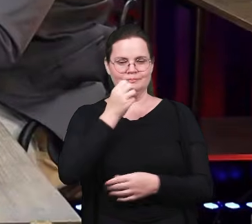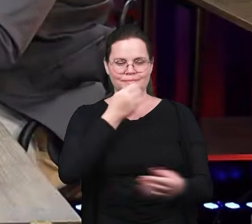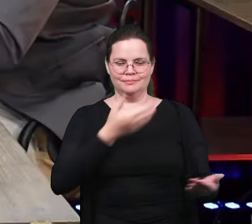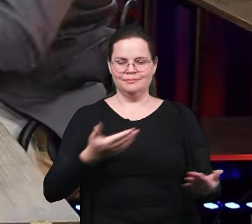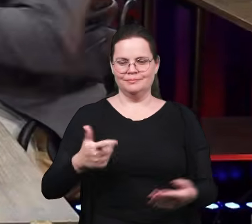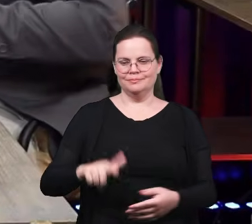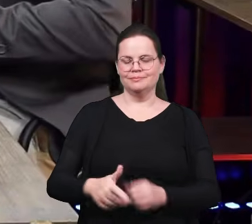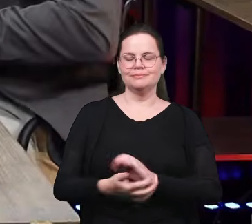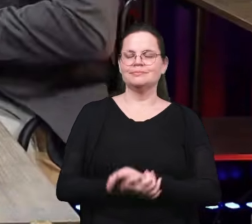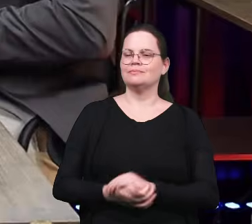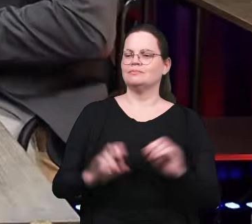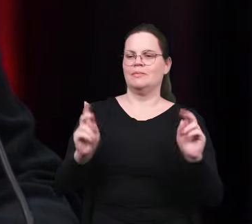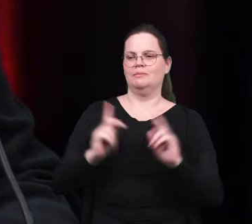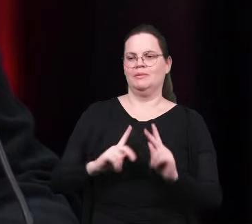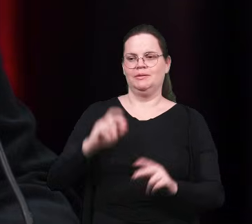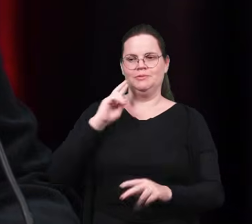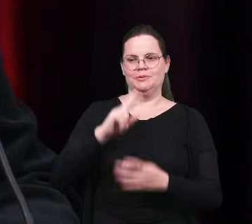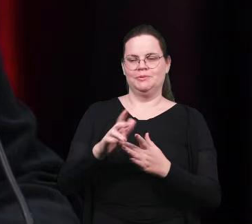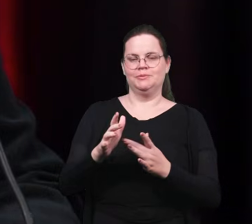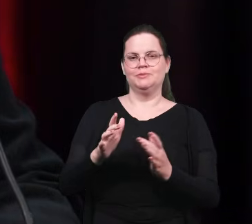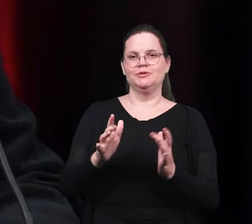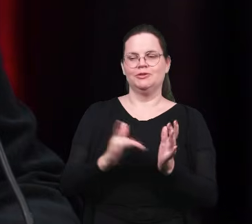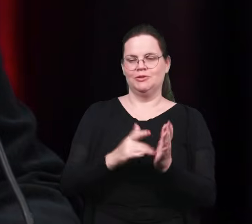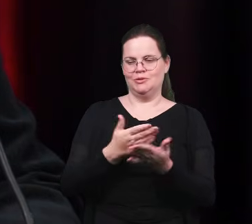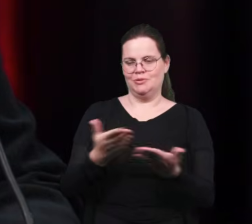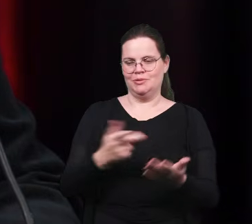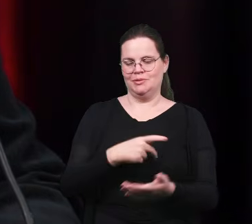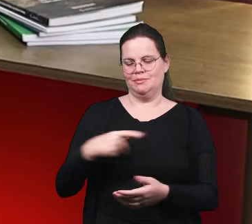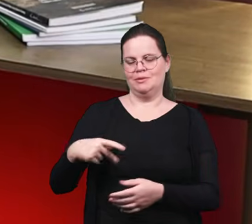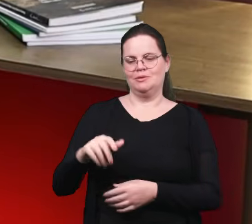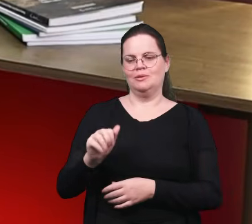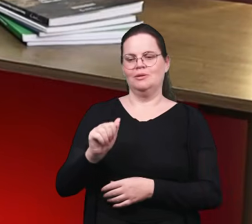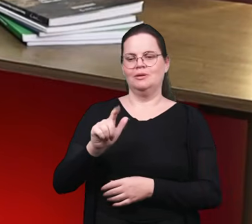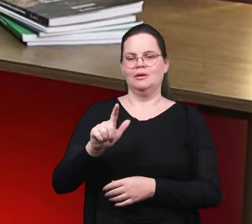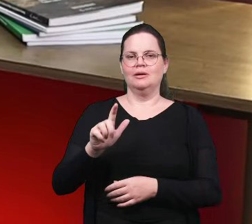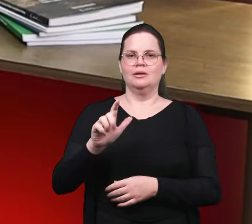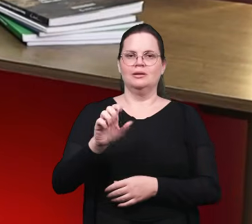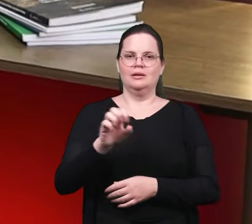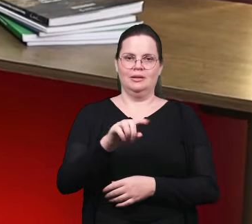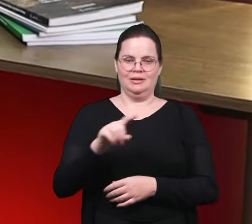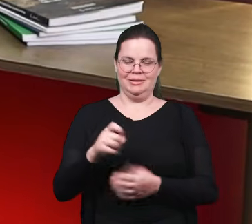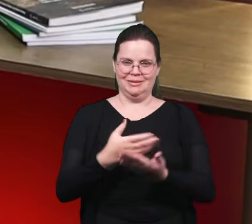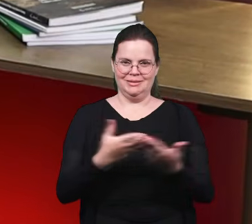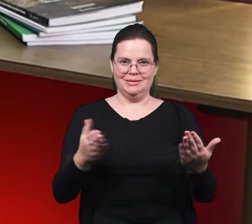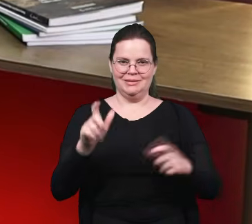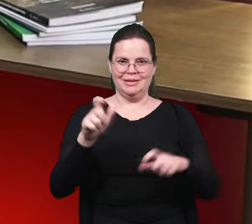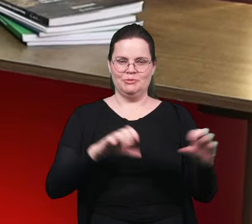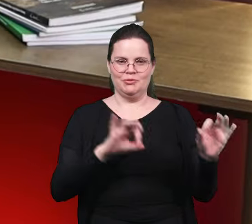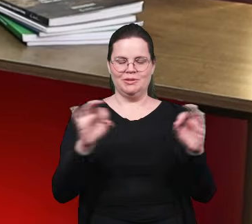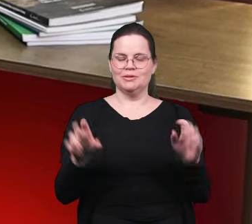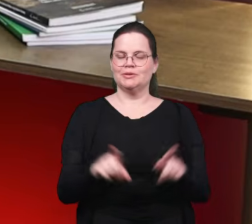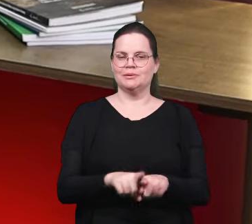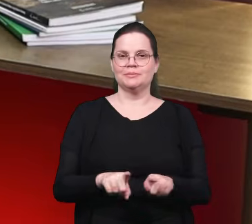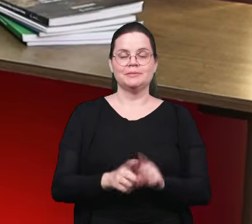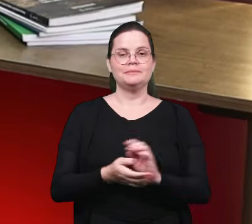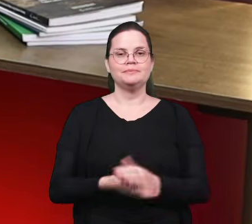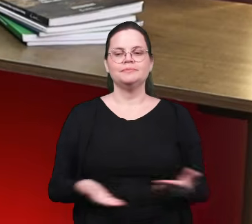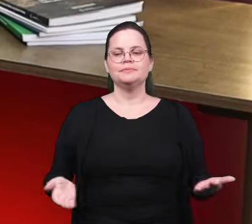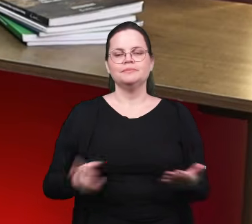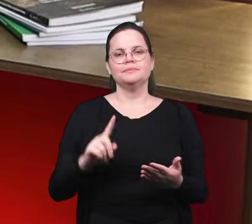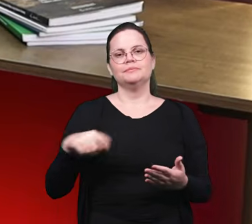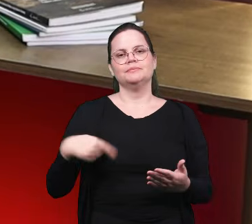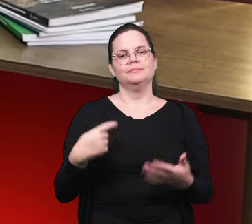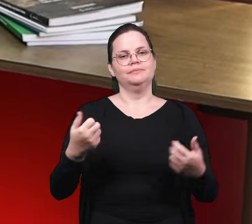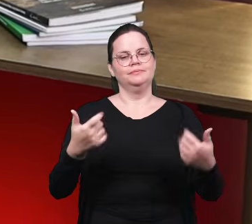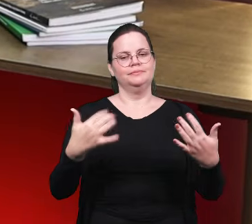novamente. Paz do Senhor, pastor Alex. A paz do Senhor a todos os irmãos. Pastor Roberto, hoje nós vamos falar do chamado de